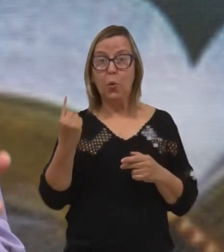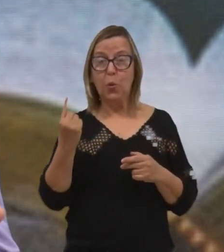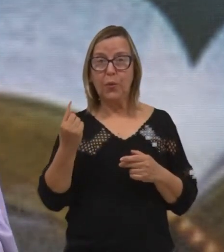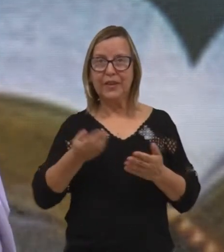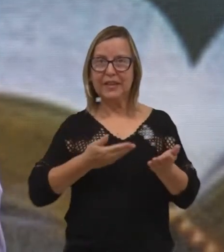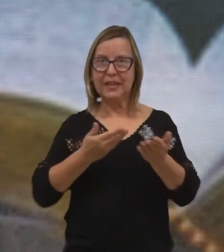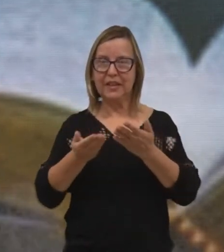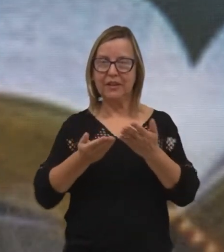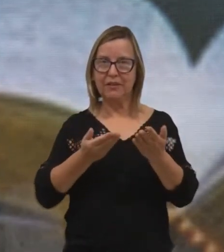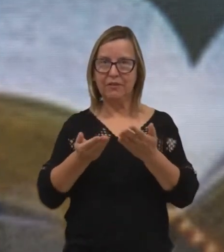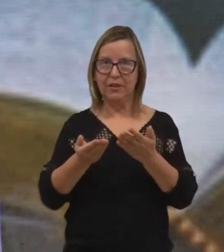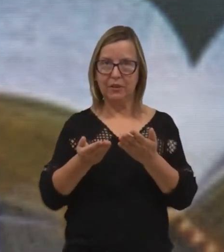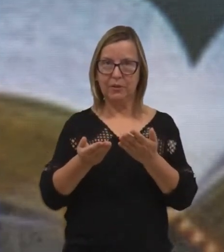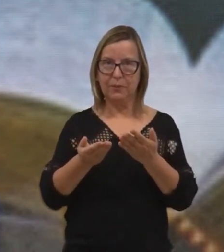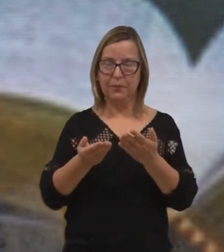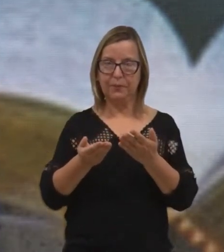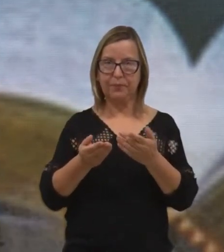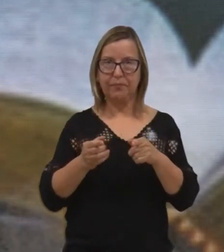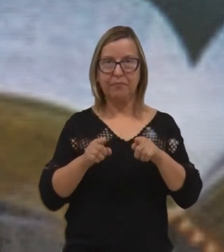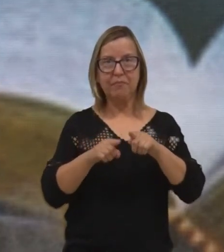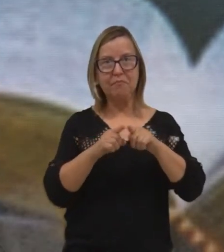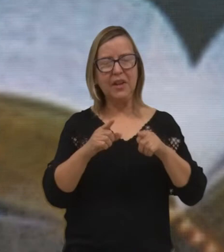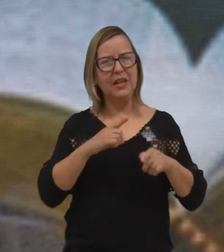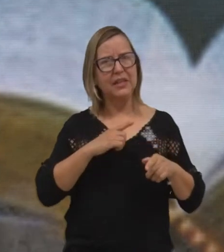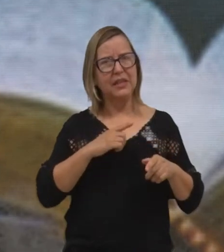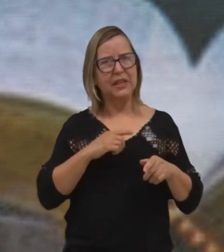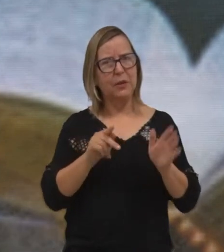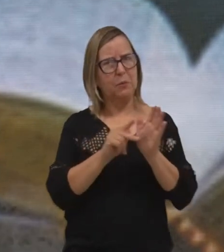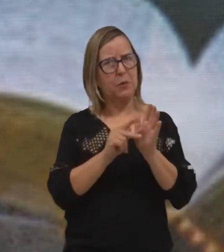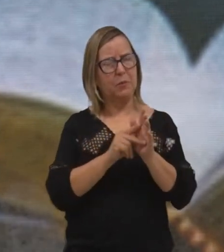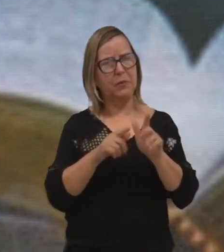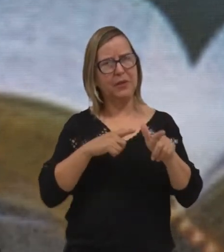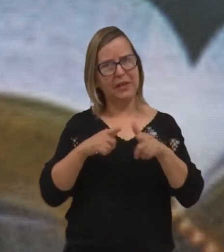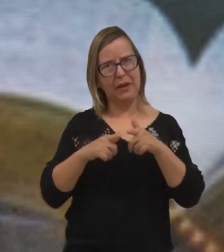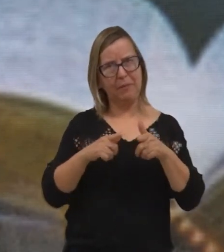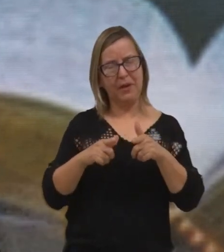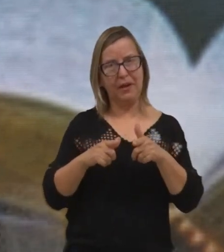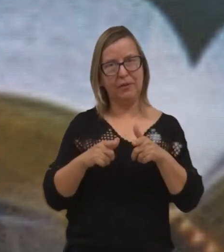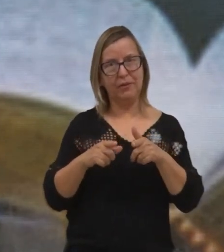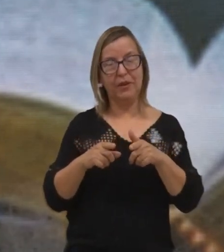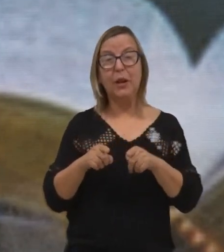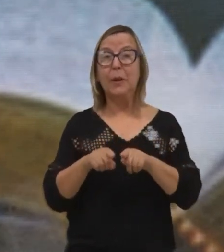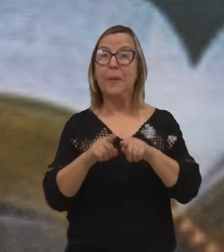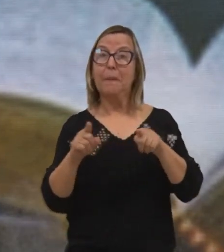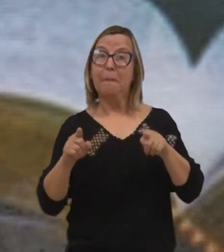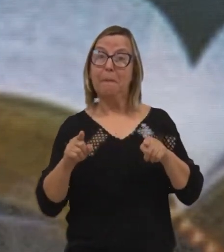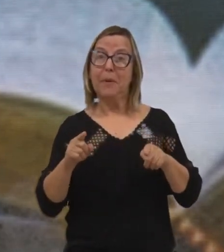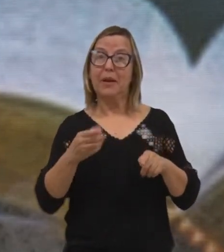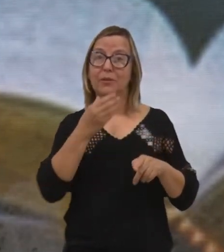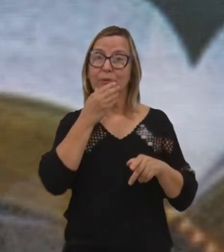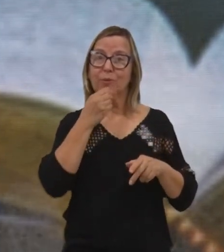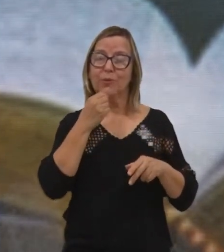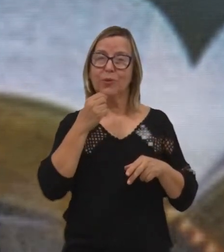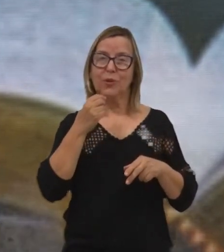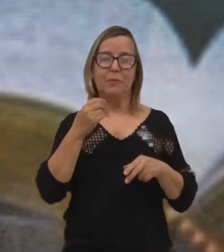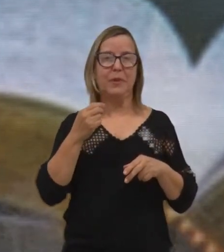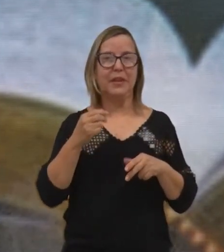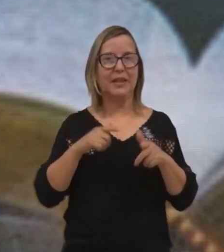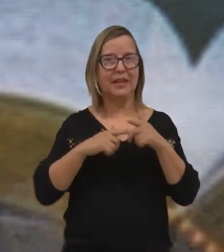recurso financeiro vem de outro lugar. O porteiro recebe da igreja para trabalhar ali. Mas